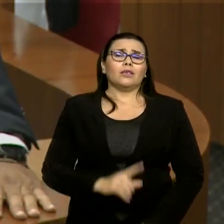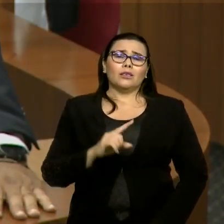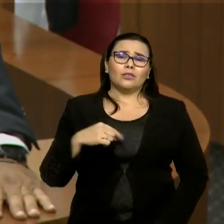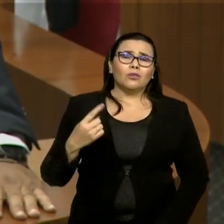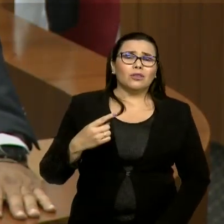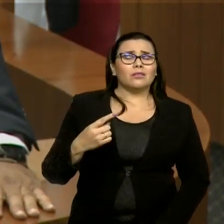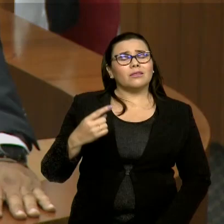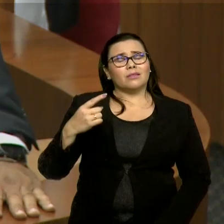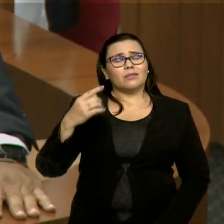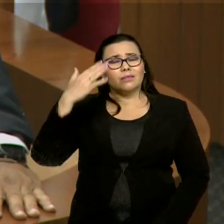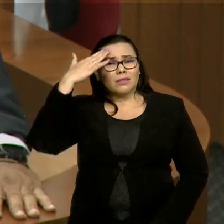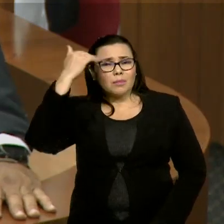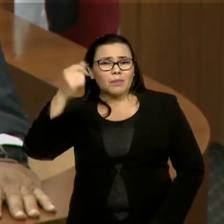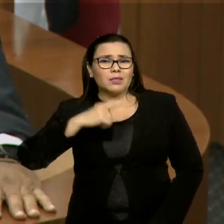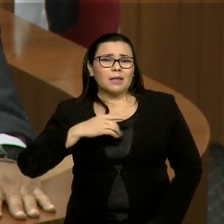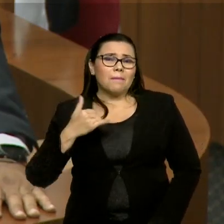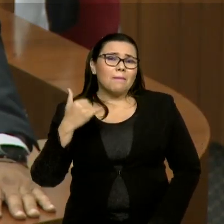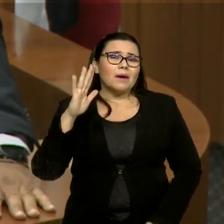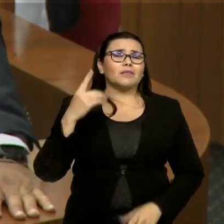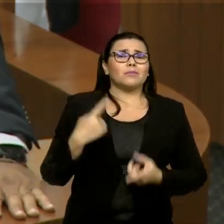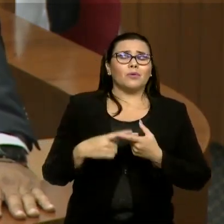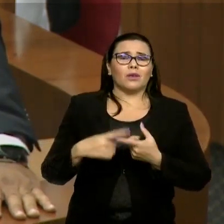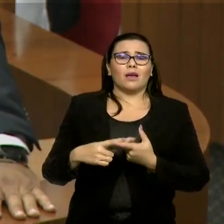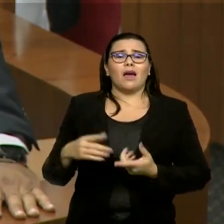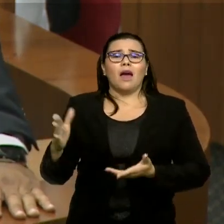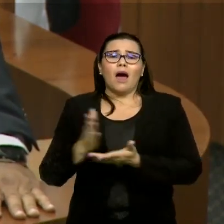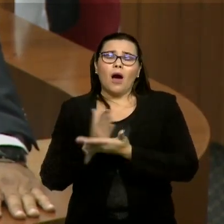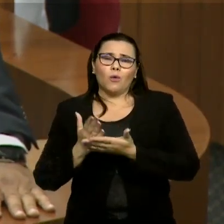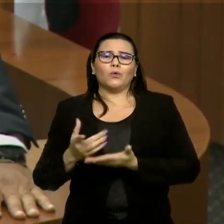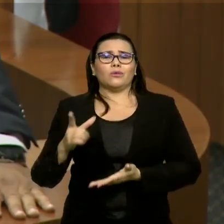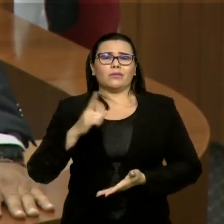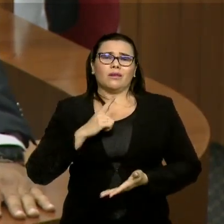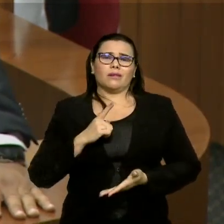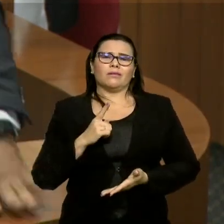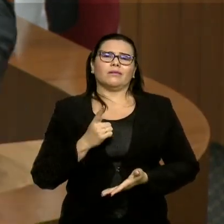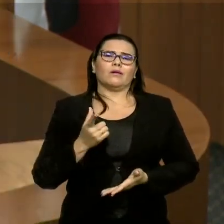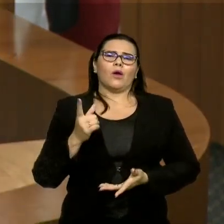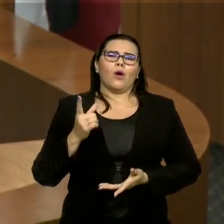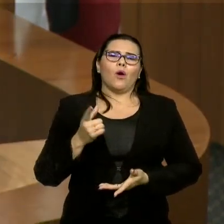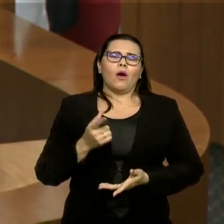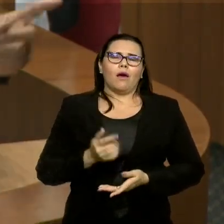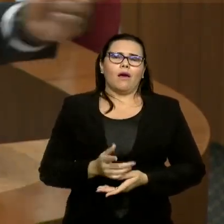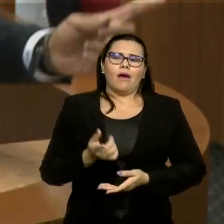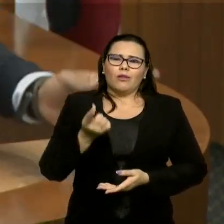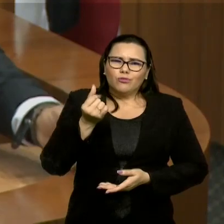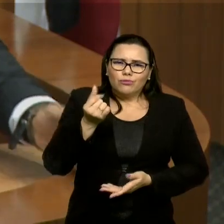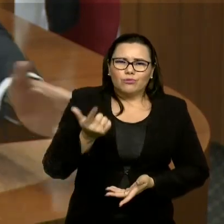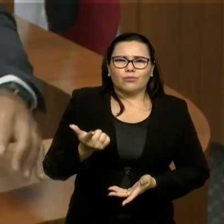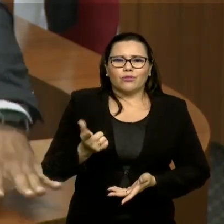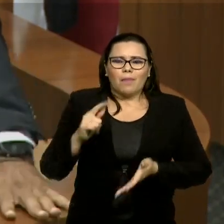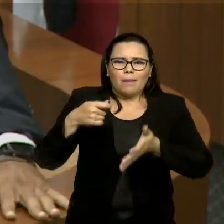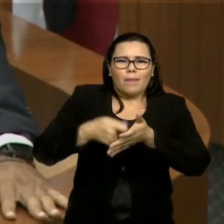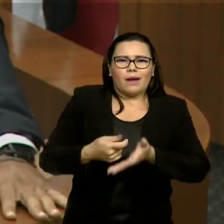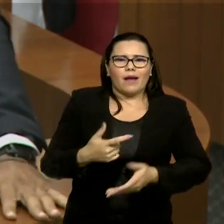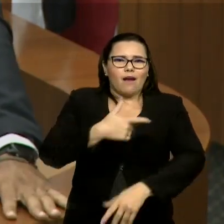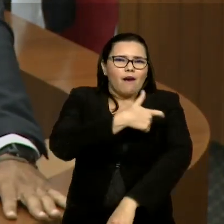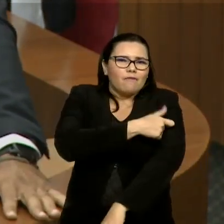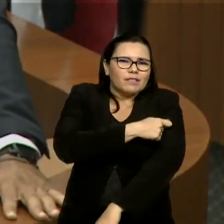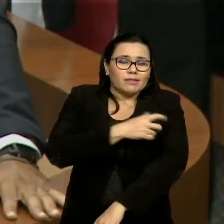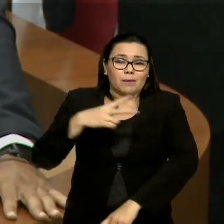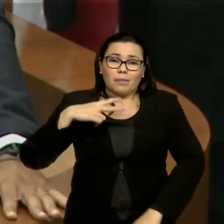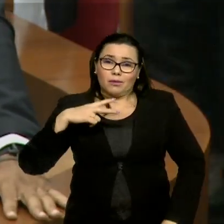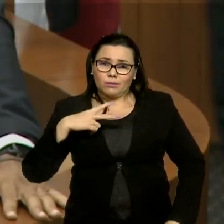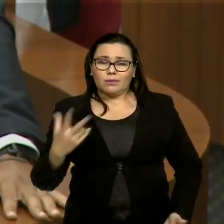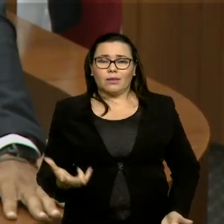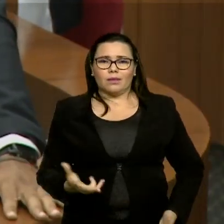o que é preocupante? É porque hoje nós não temos, nem em Macabal e nenhuma cidade do Maranhão, o